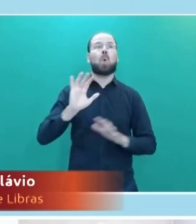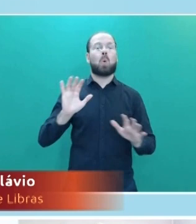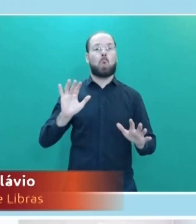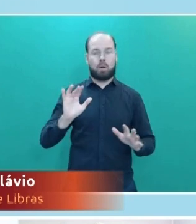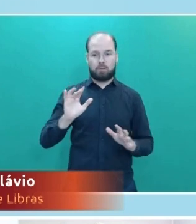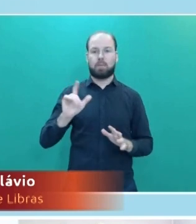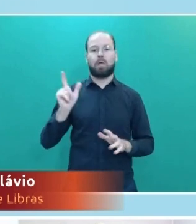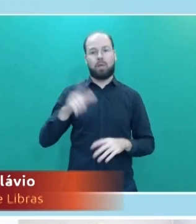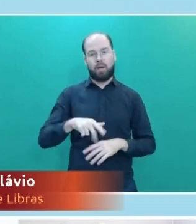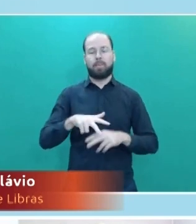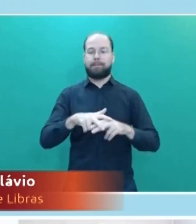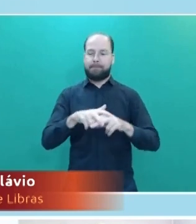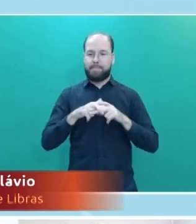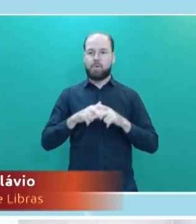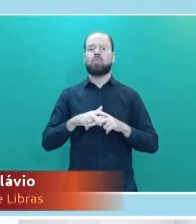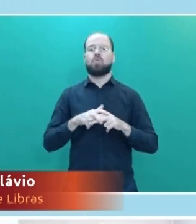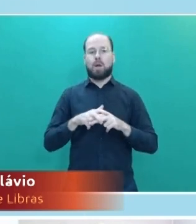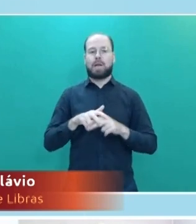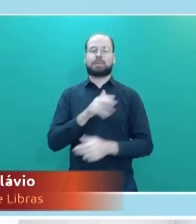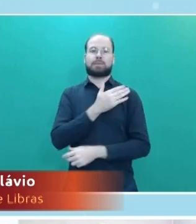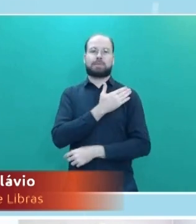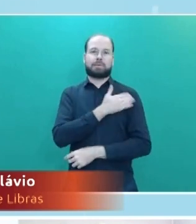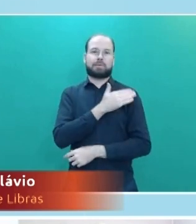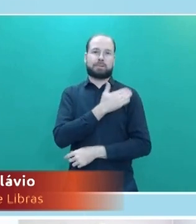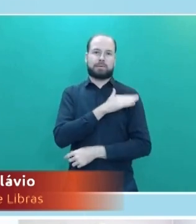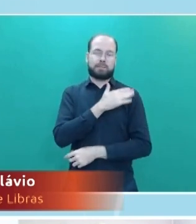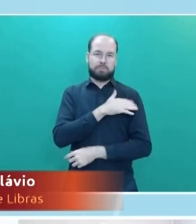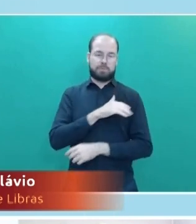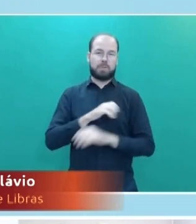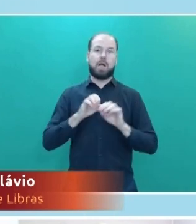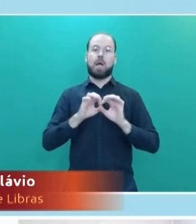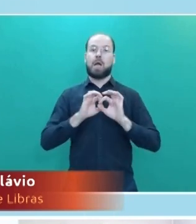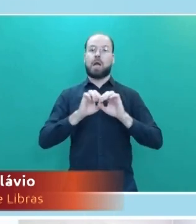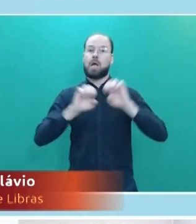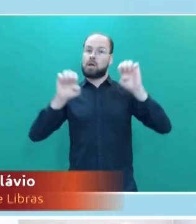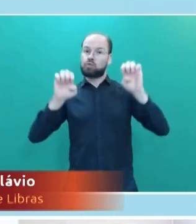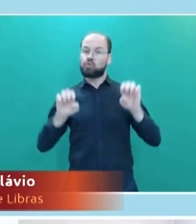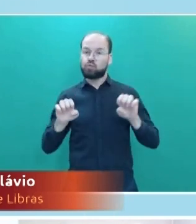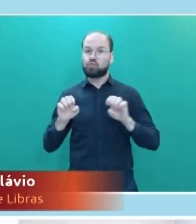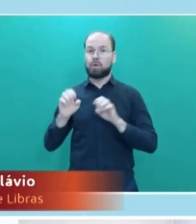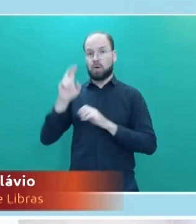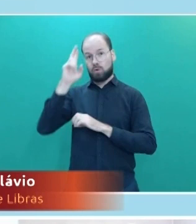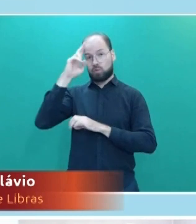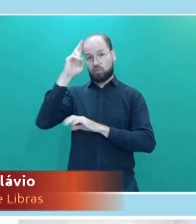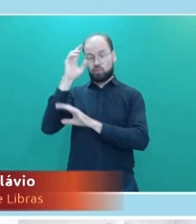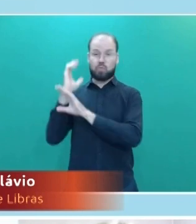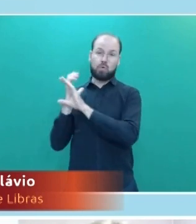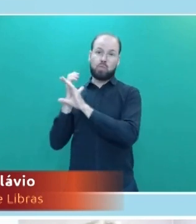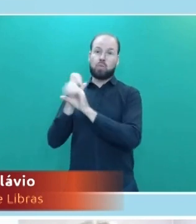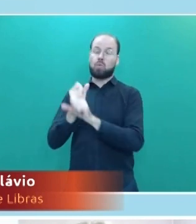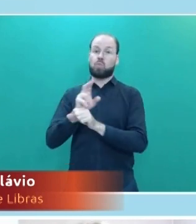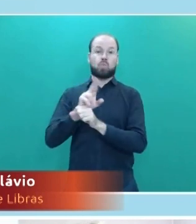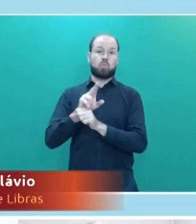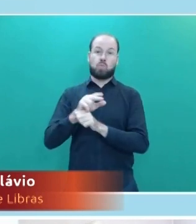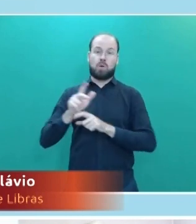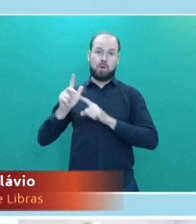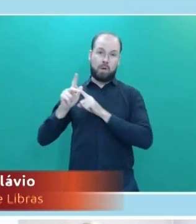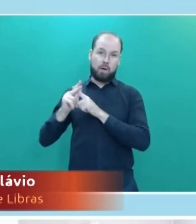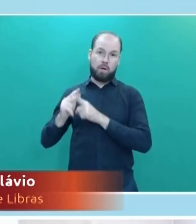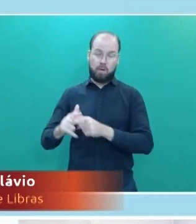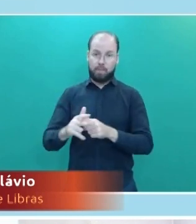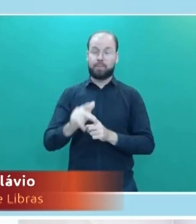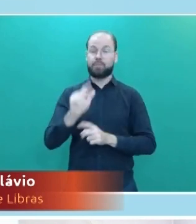dessa discriminação estrutural, histórica, que nunca foi consertada, que fez com que o Brasil foi